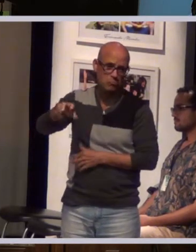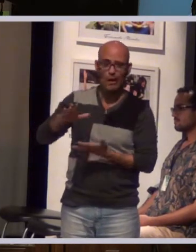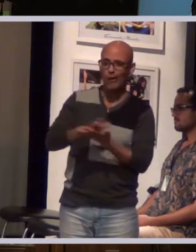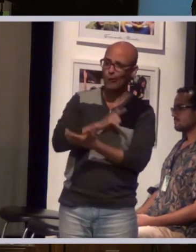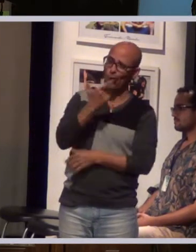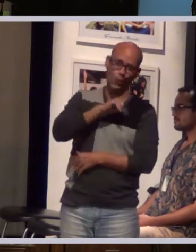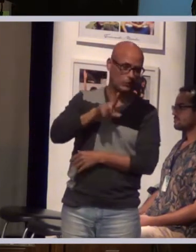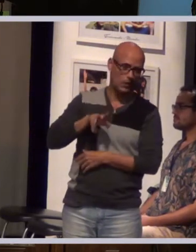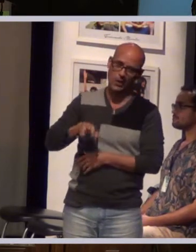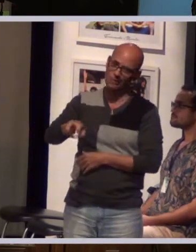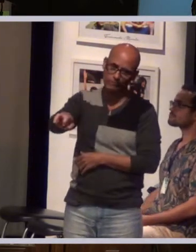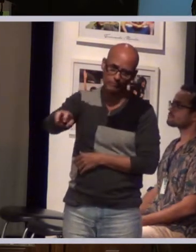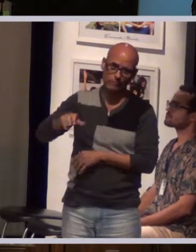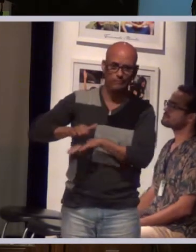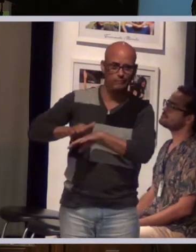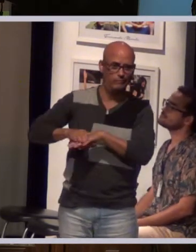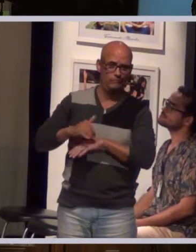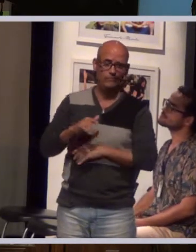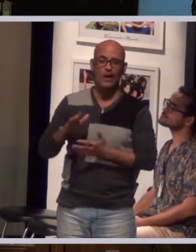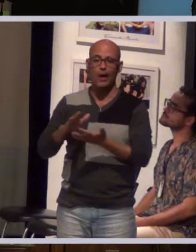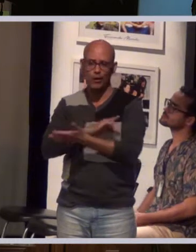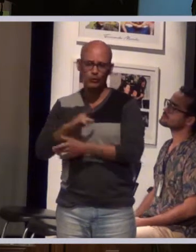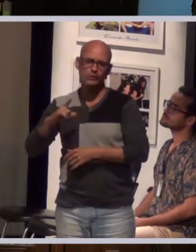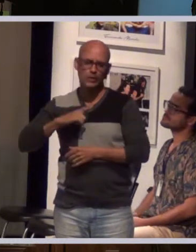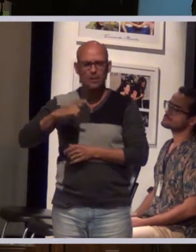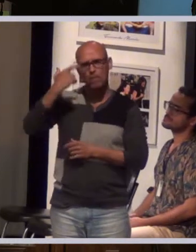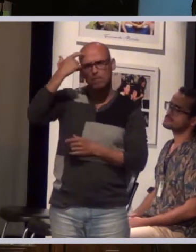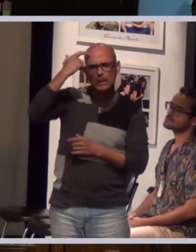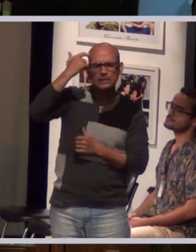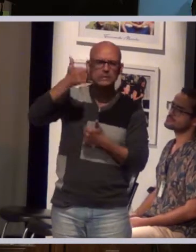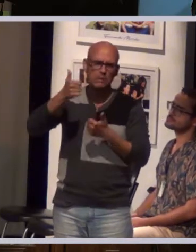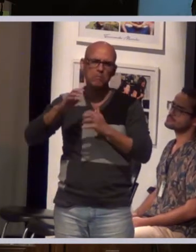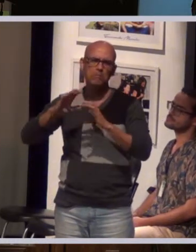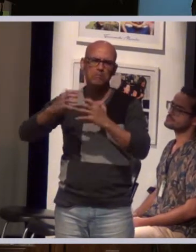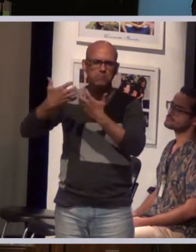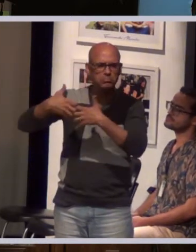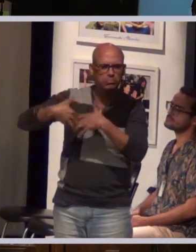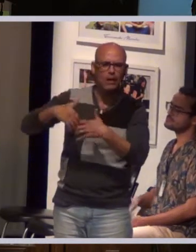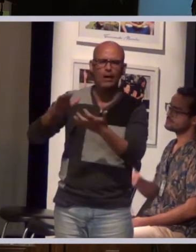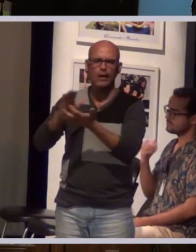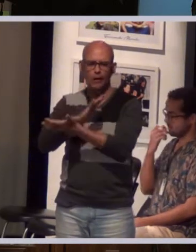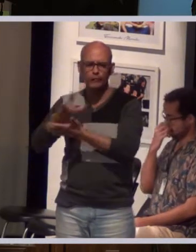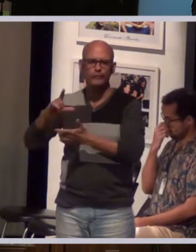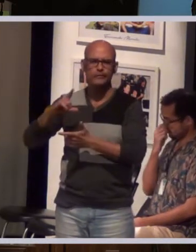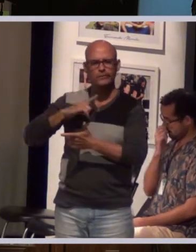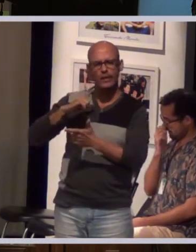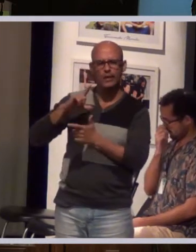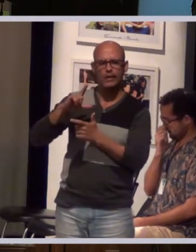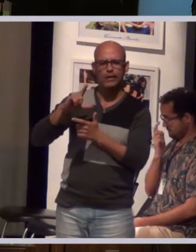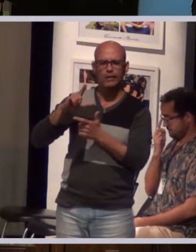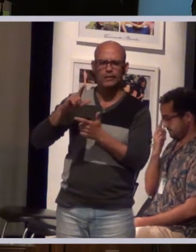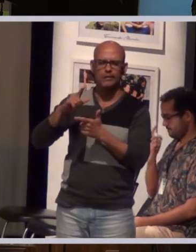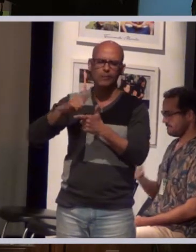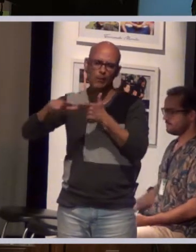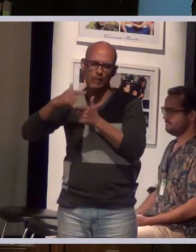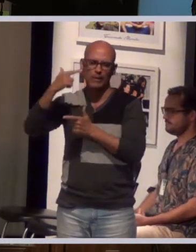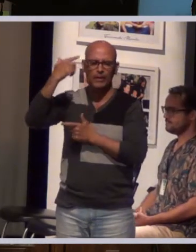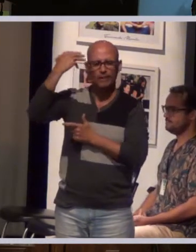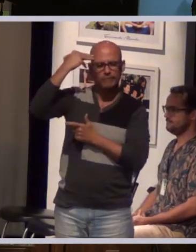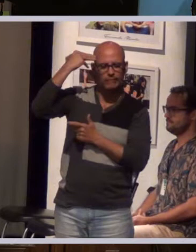não. Alguns têm a função intelectual normal, enquanto outros podem apresentar deficiência